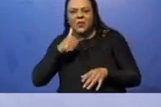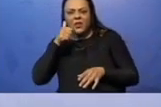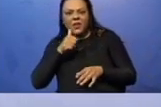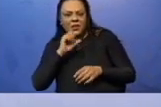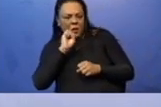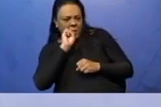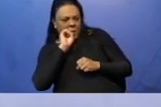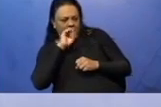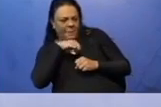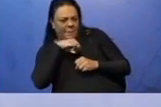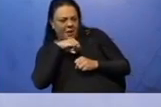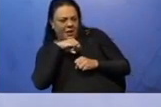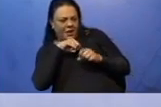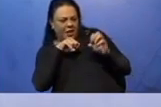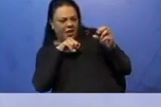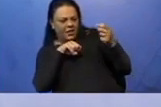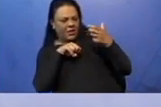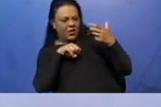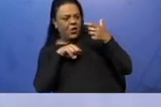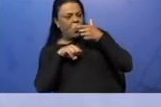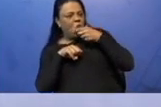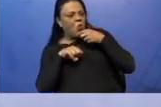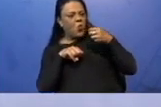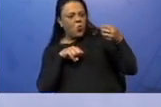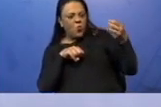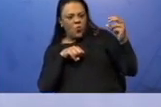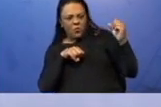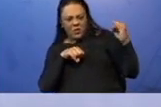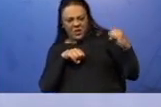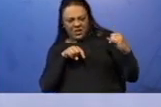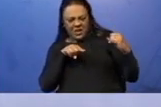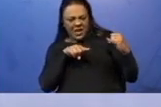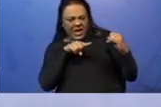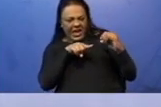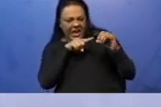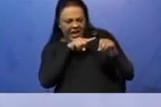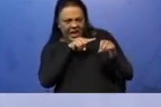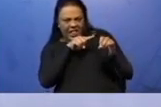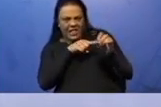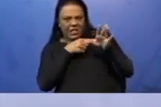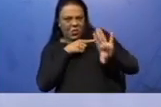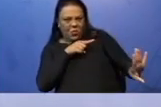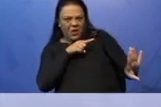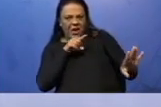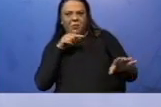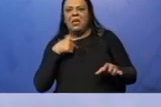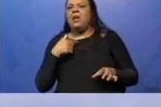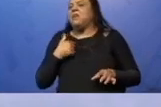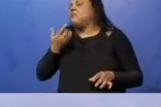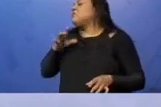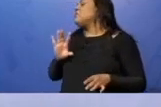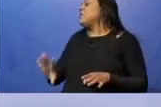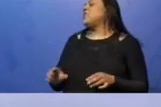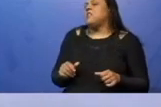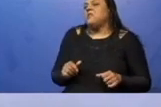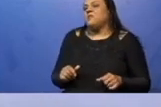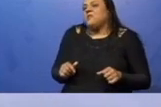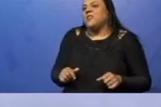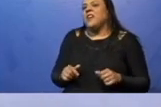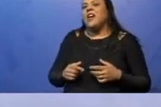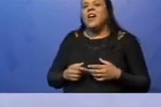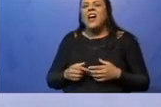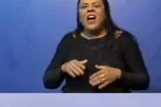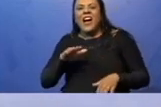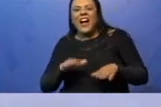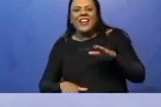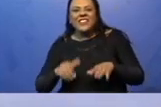não dá muita bola e fala, ele também é feio, também não queria. Isso não acontece? Vice-versa, com tantas coisas. Então, às vezes, quando a gente não consegue uma coisa, a